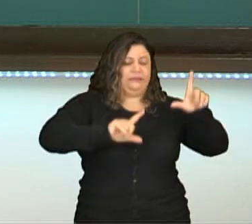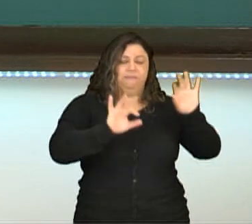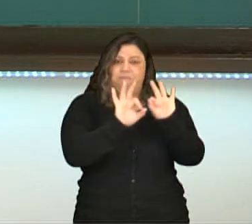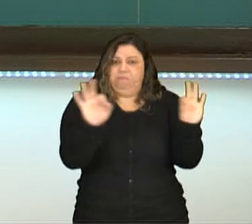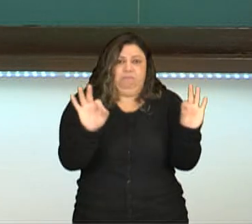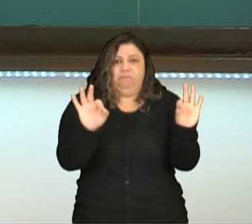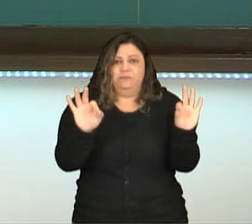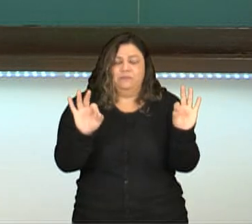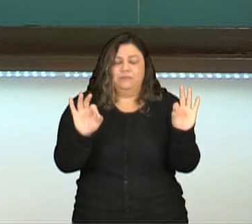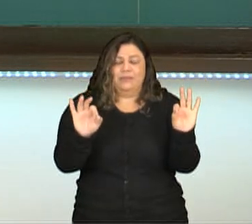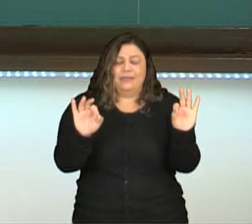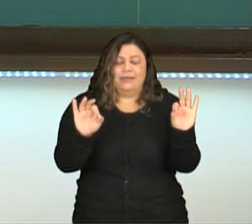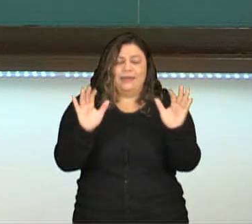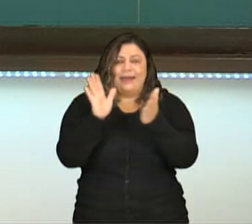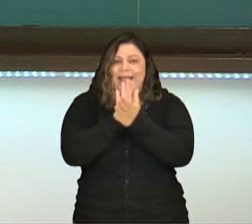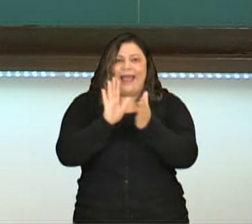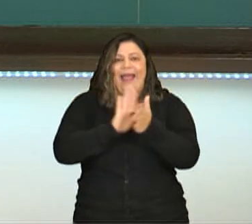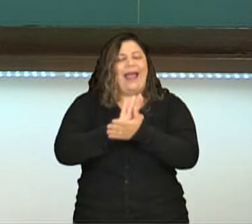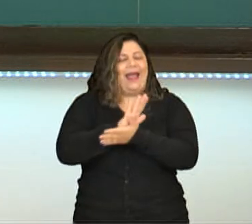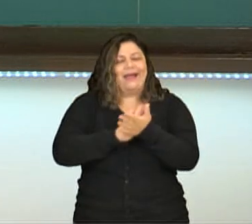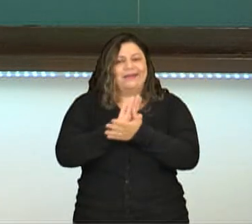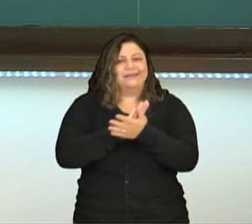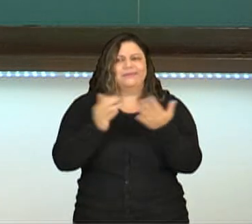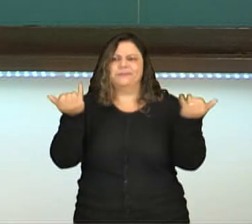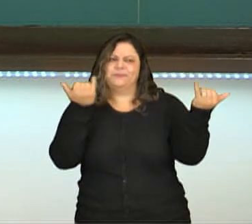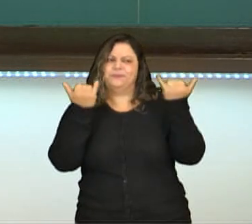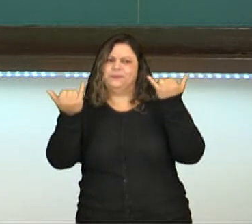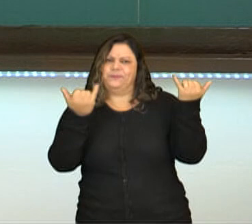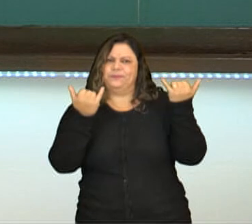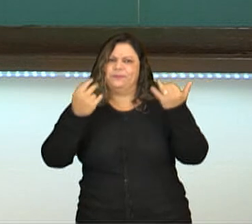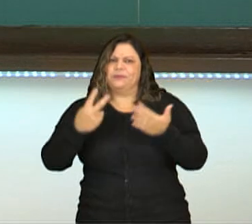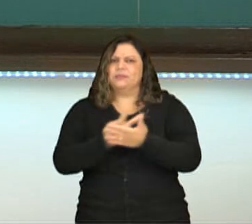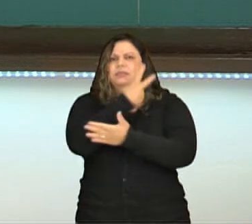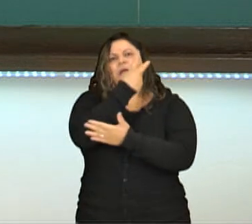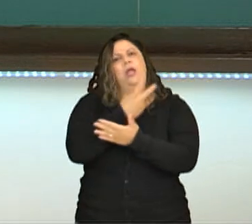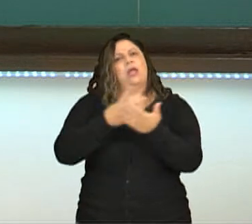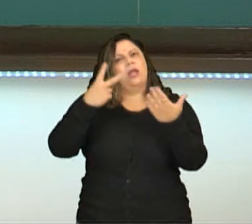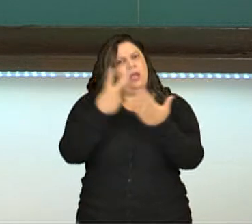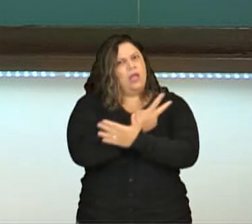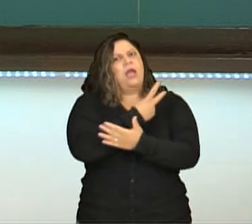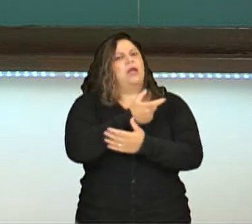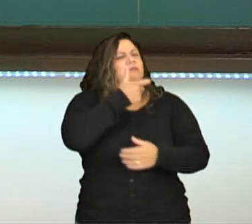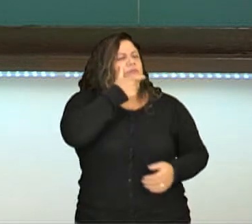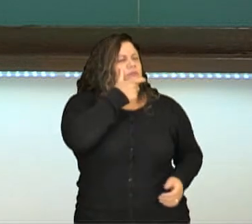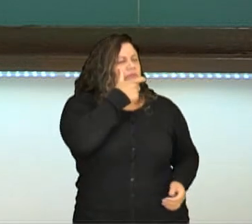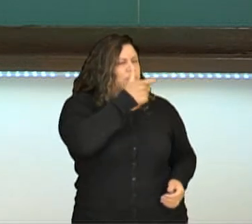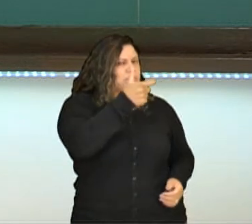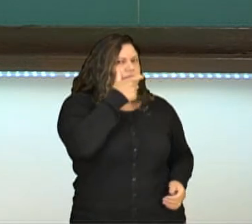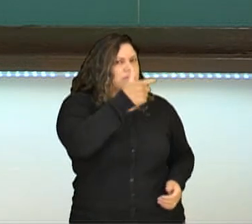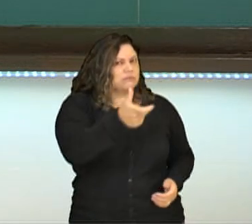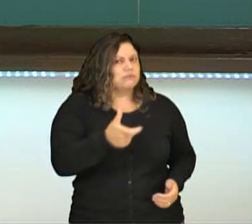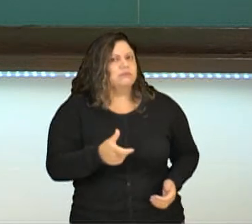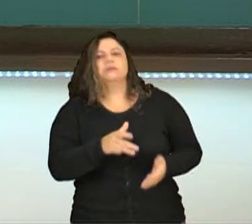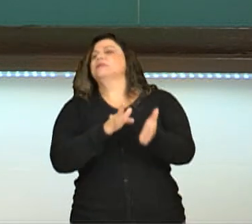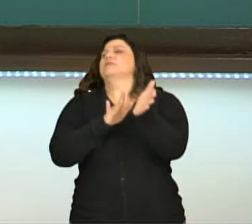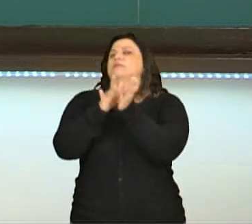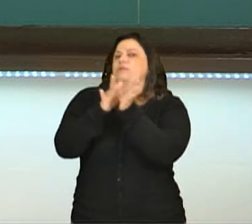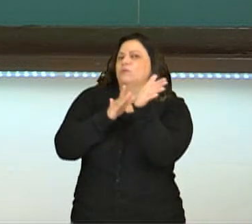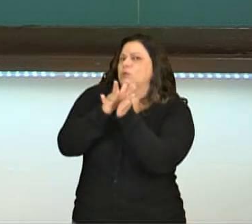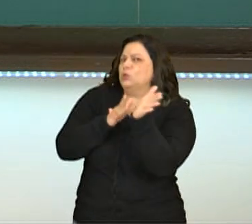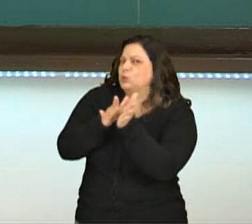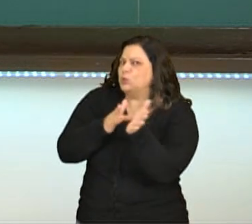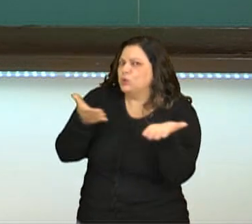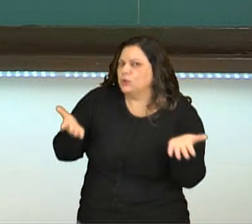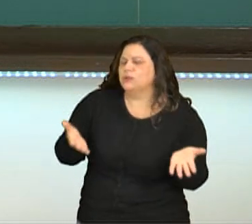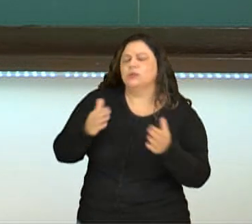as informações poderiam chegar de forma equivocada e errônea, às vezes até mesmo por interesse. Então, a igreja, nesse momento, se